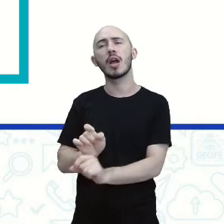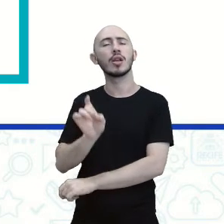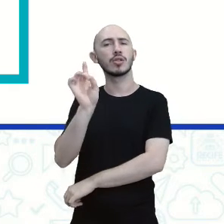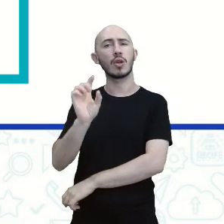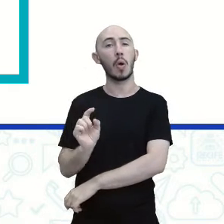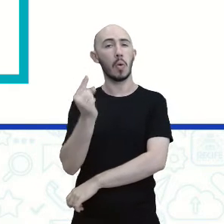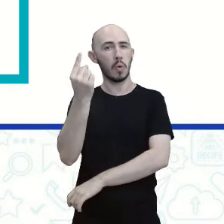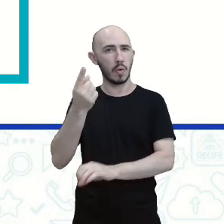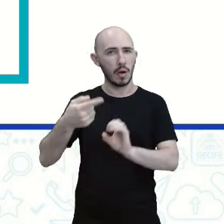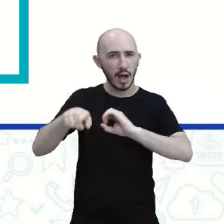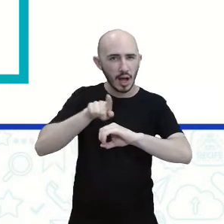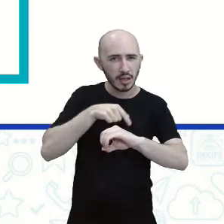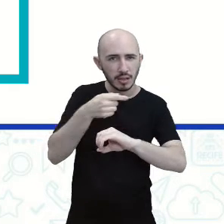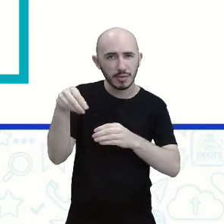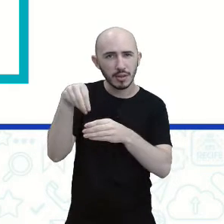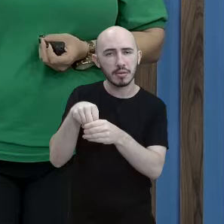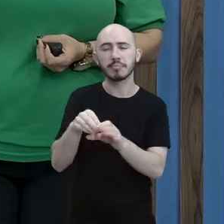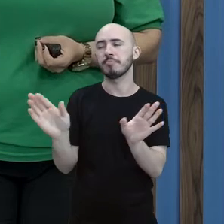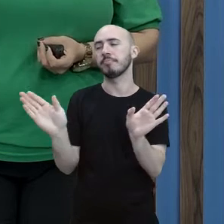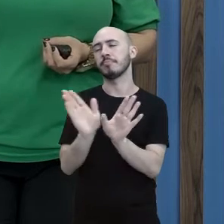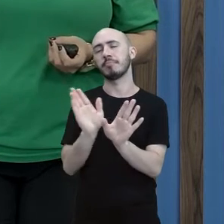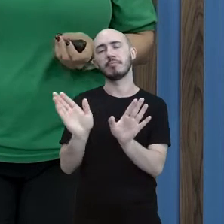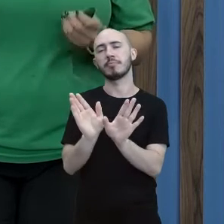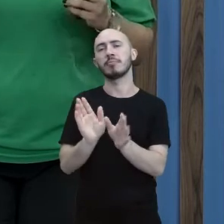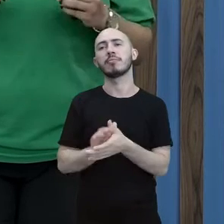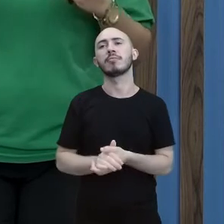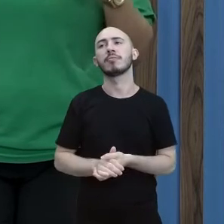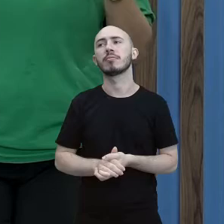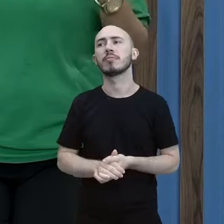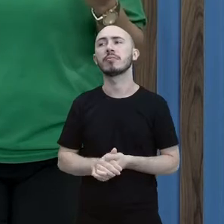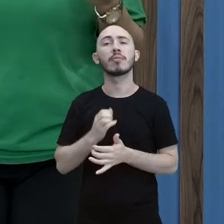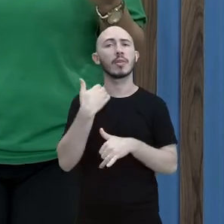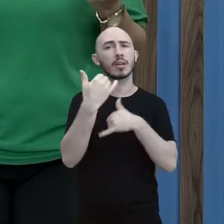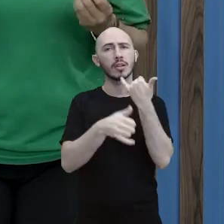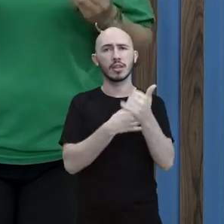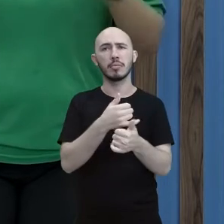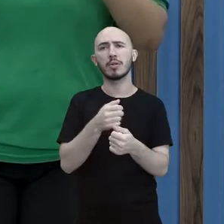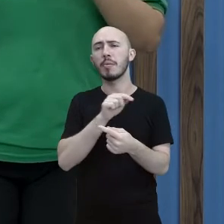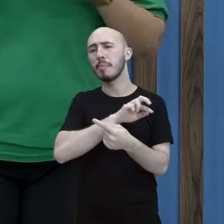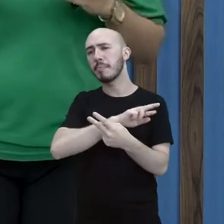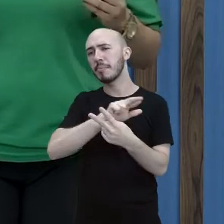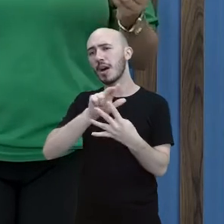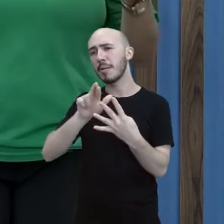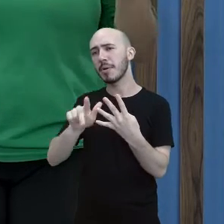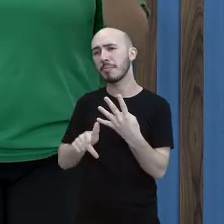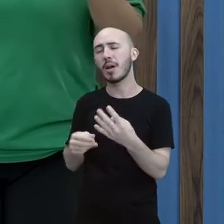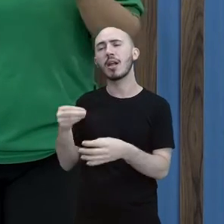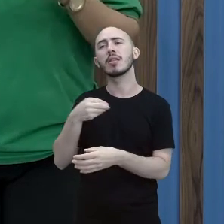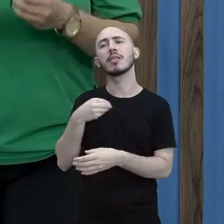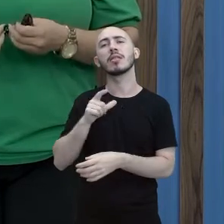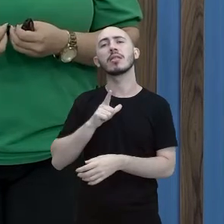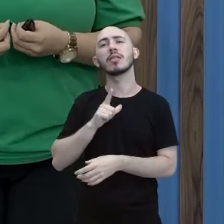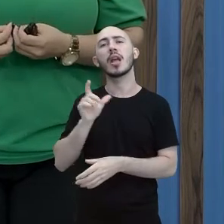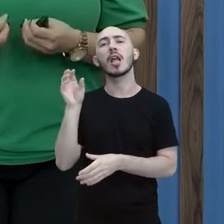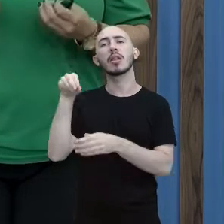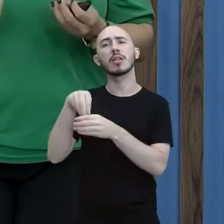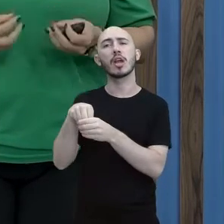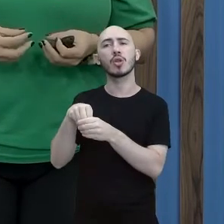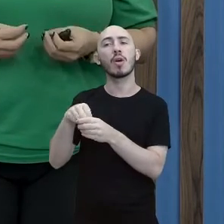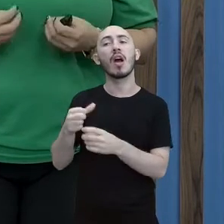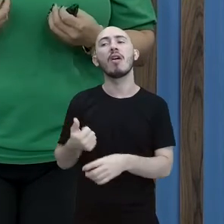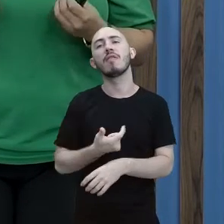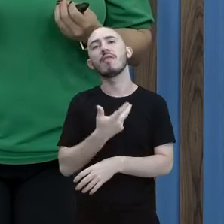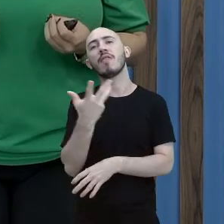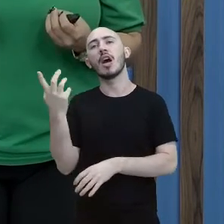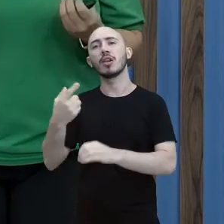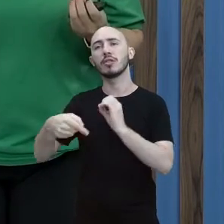de um átomo, né, gente? Os elementos químicos, eles são constituídos de um conjunto de átomos que